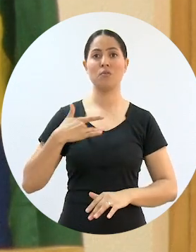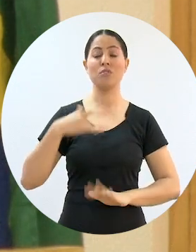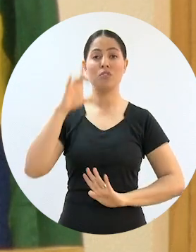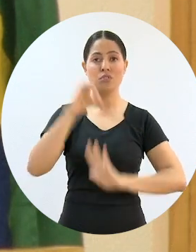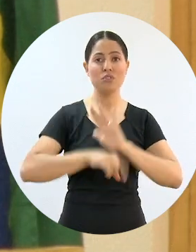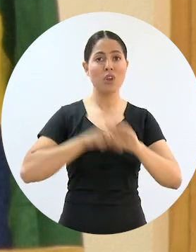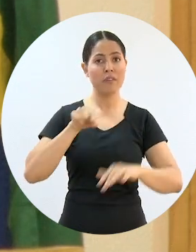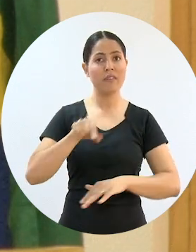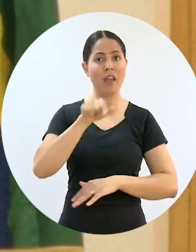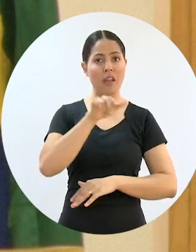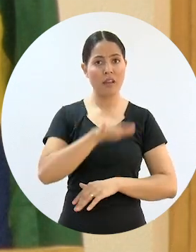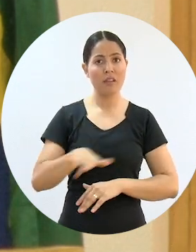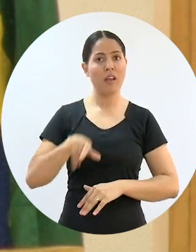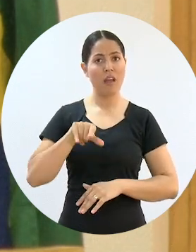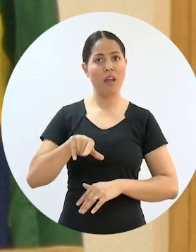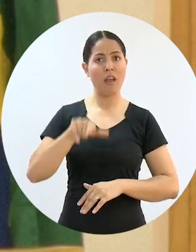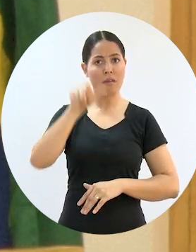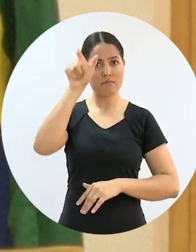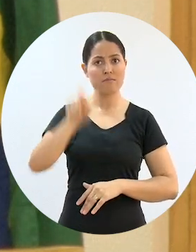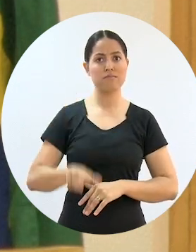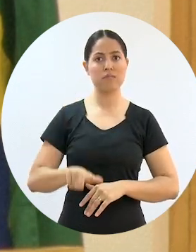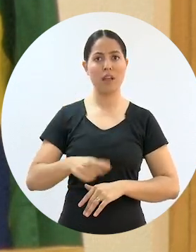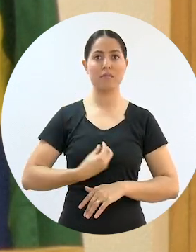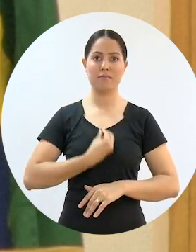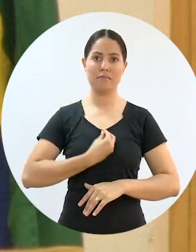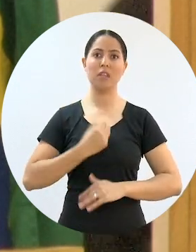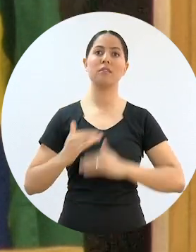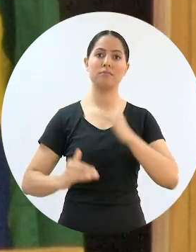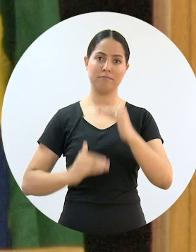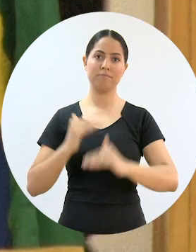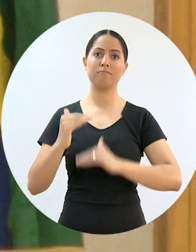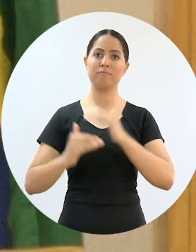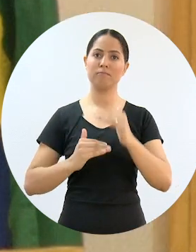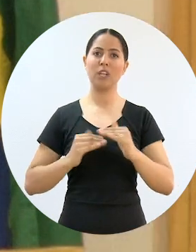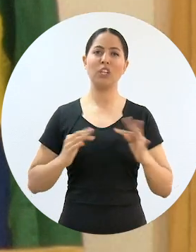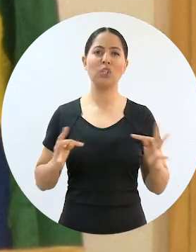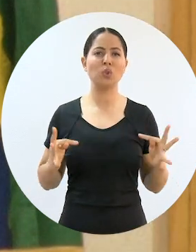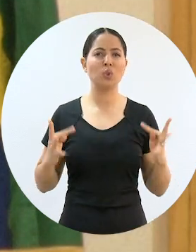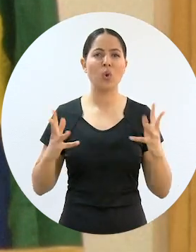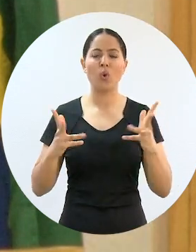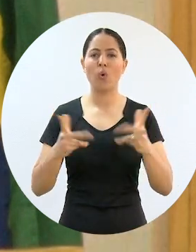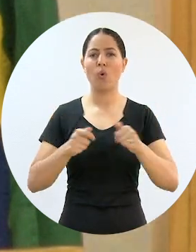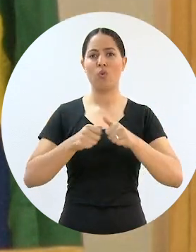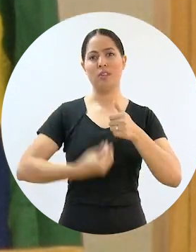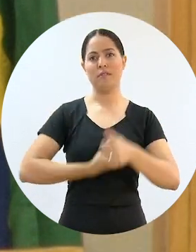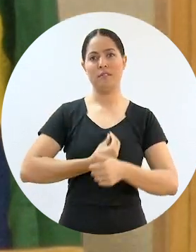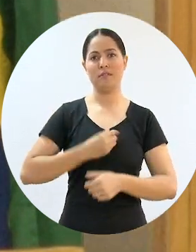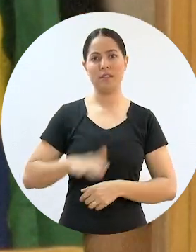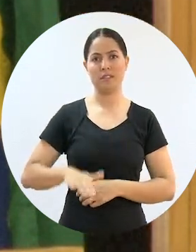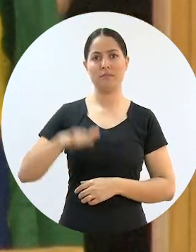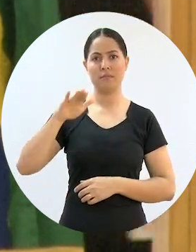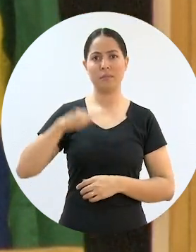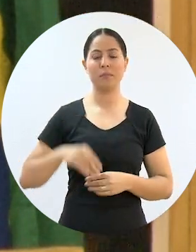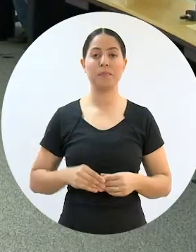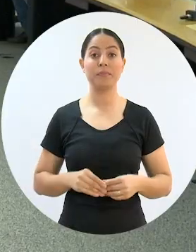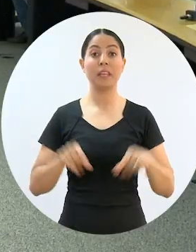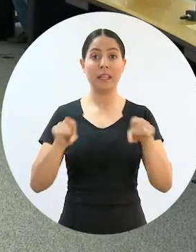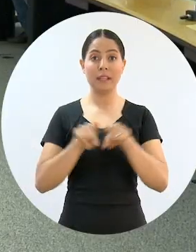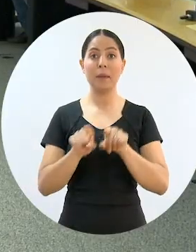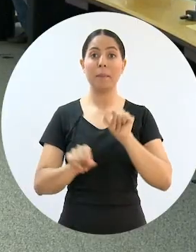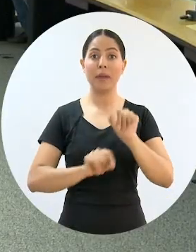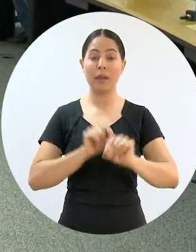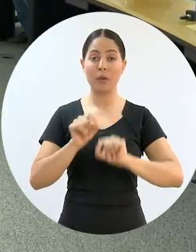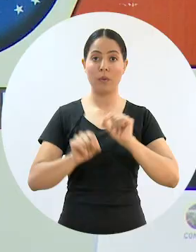a ser tratado como alguém que está na fase de desenvolvimento em toda a sua extensão e expansão.